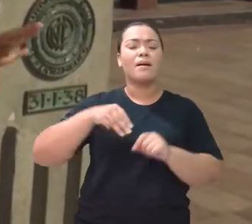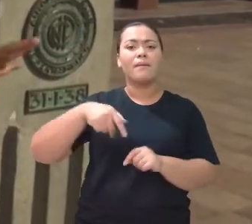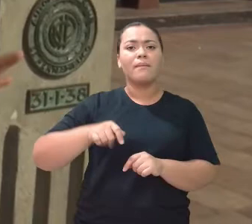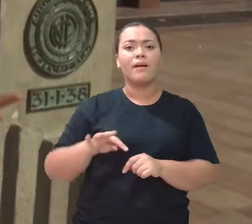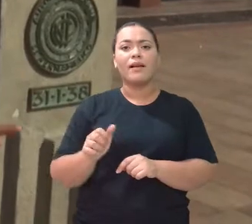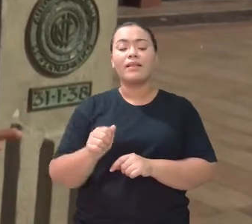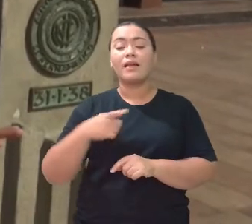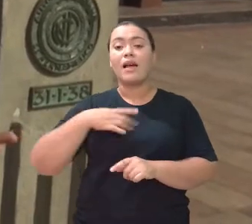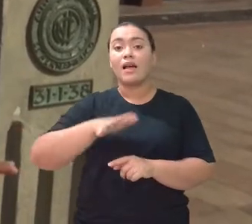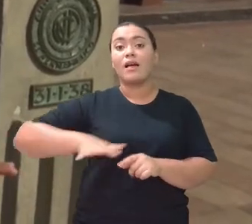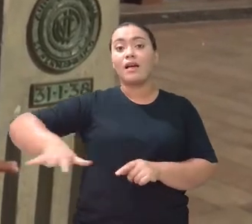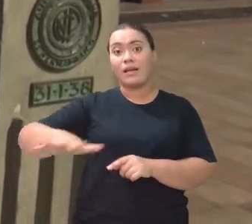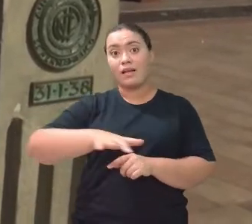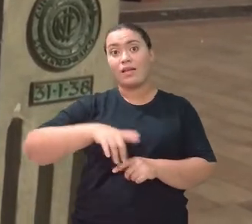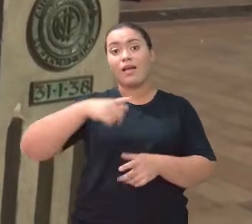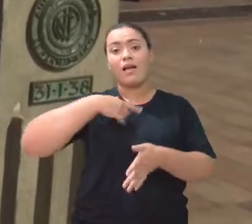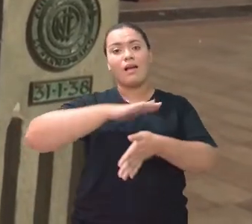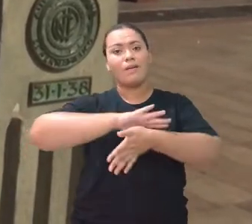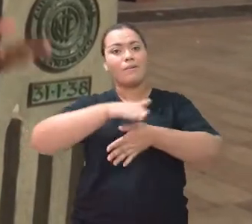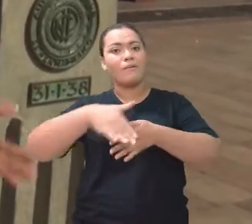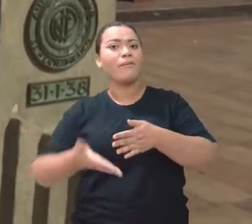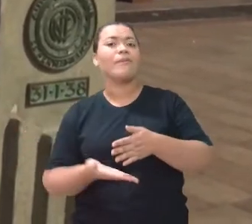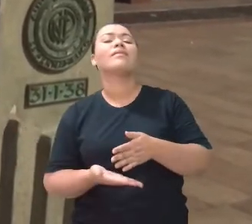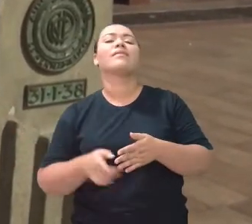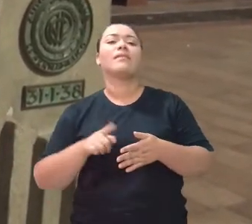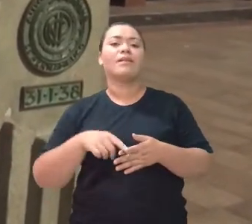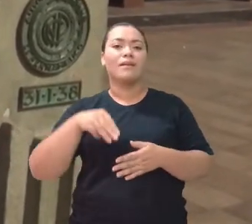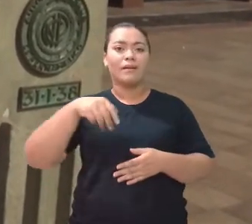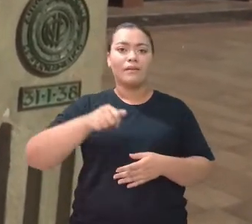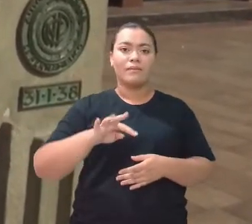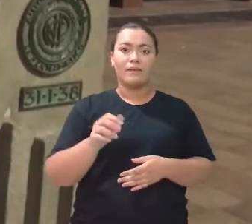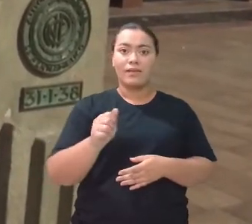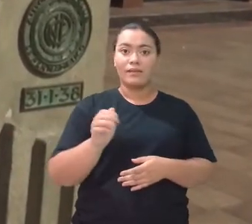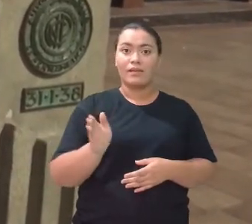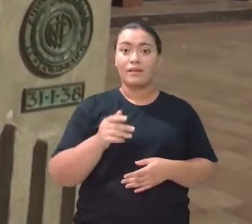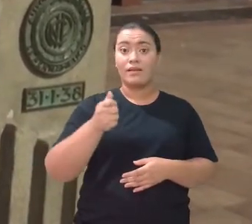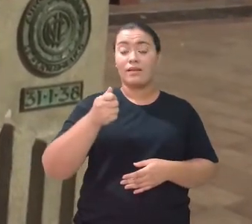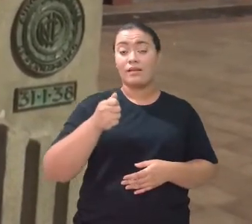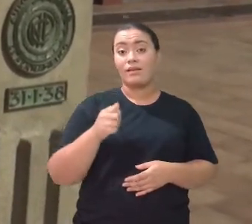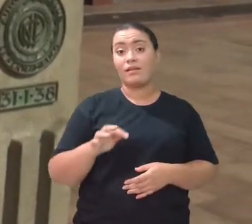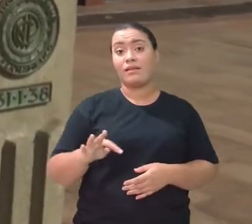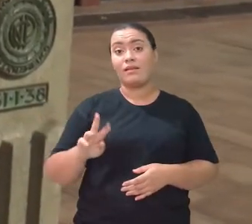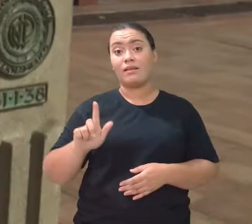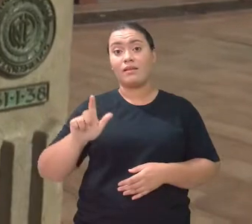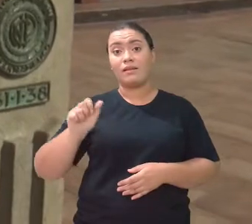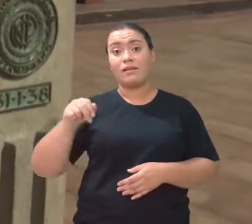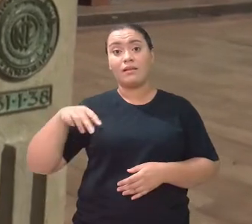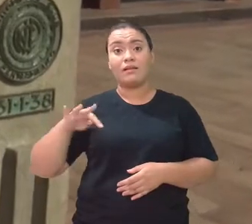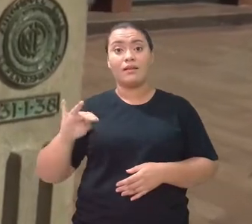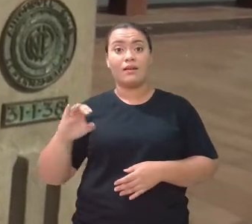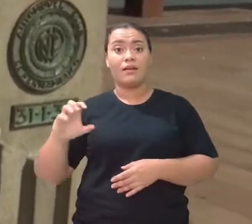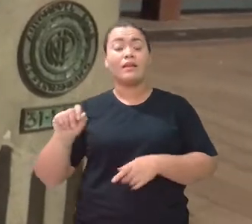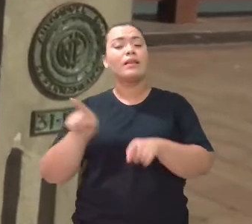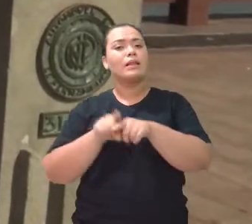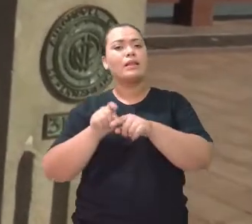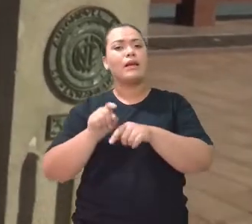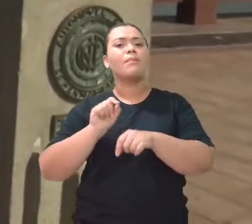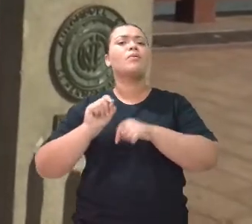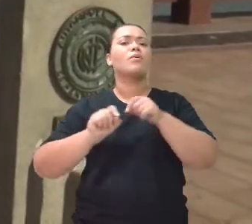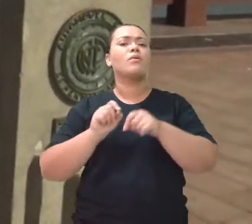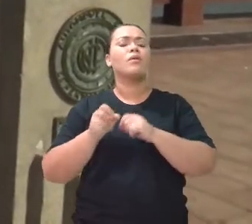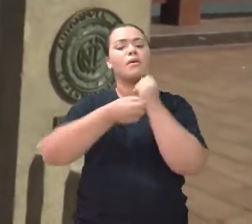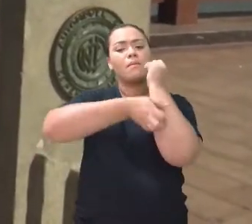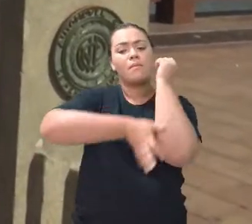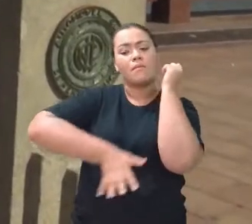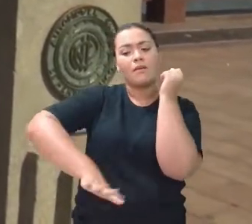Na zona da mata. Então nós temos aqui o que? A Mata Atlântica, o manguezal, que ao